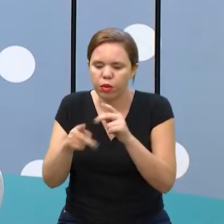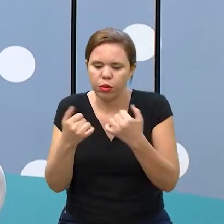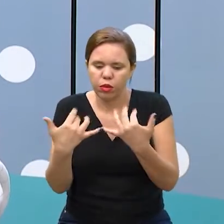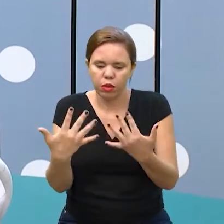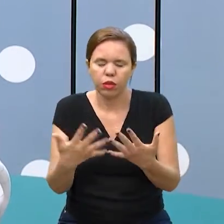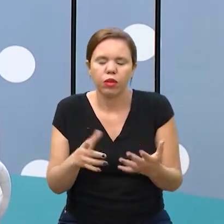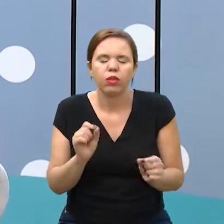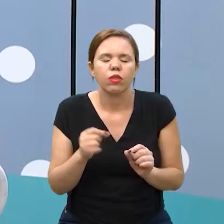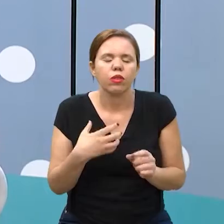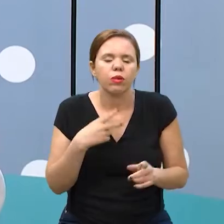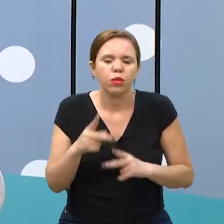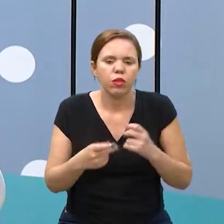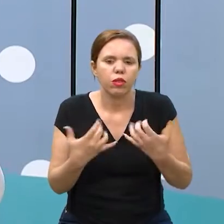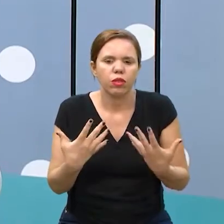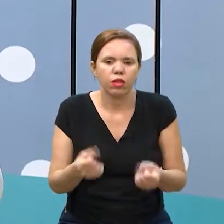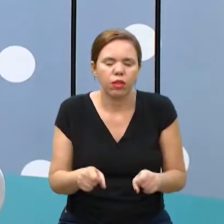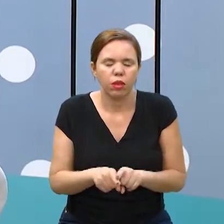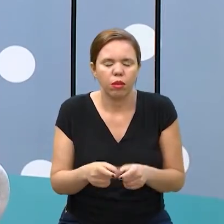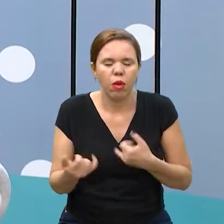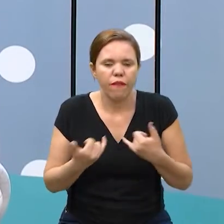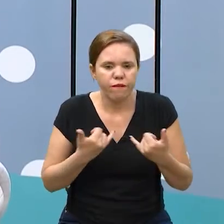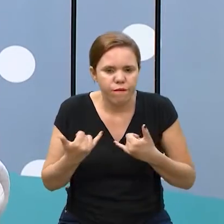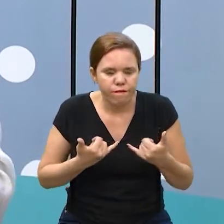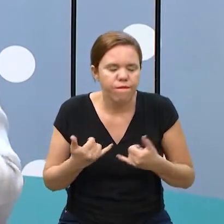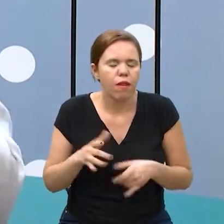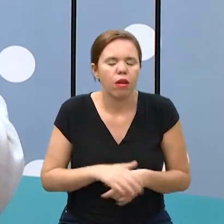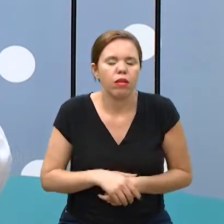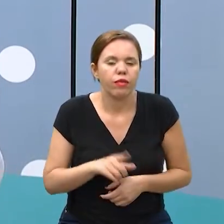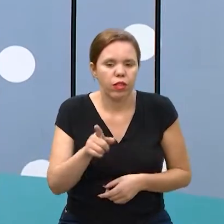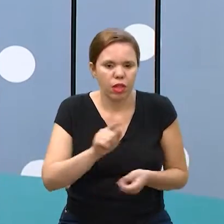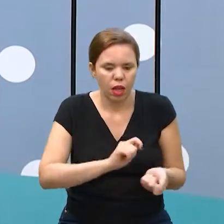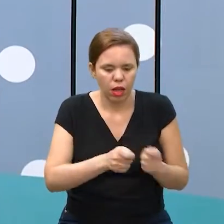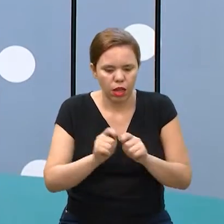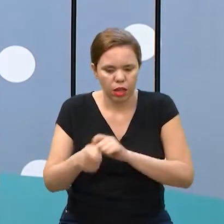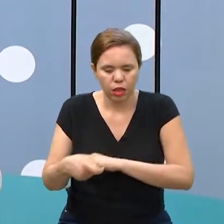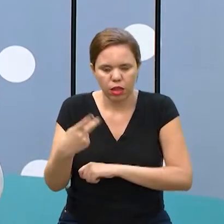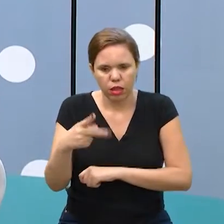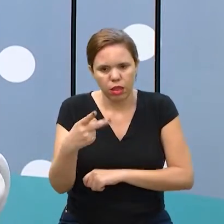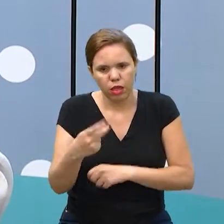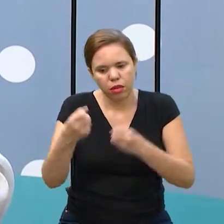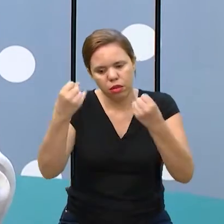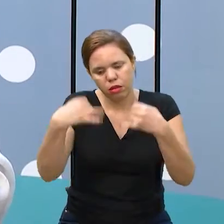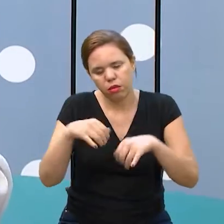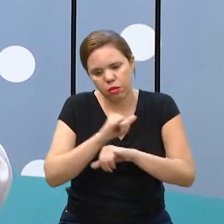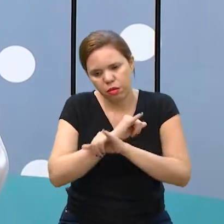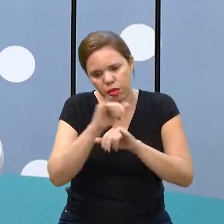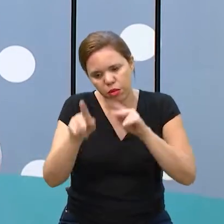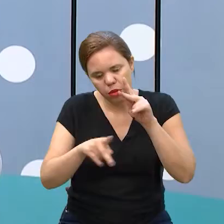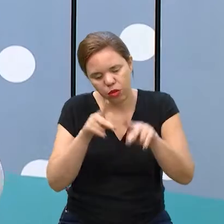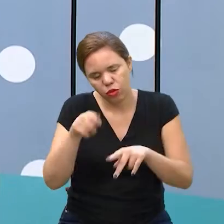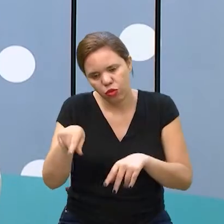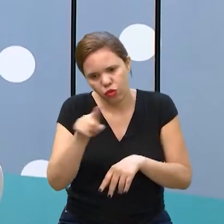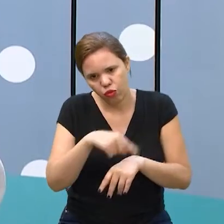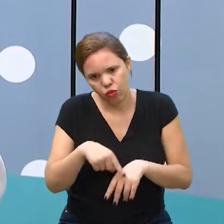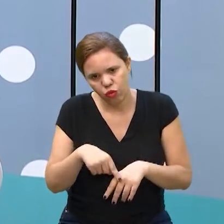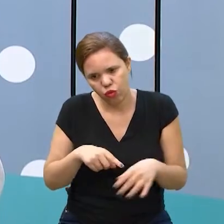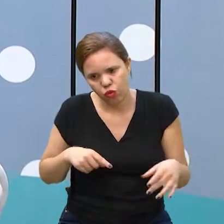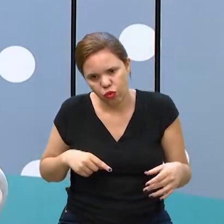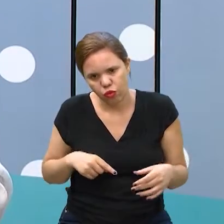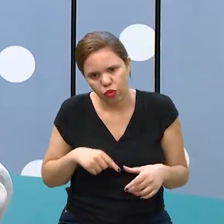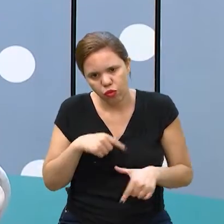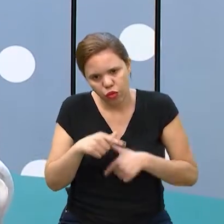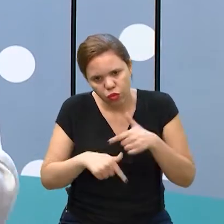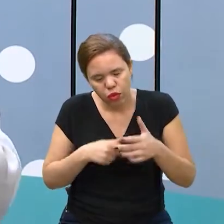seu público, né? De que forma eles recebem a informação, para que você adeque a sua mensagem a esse público, de forma que você